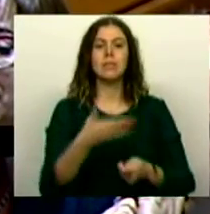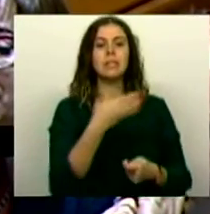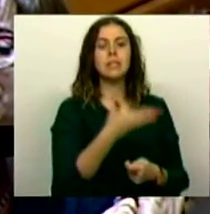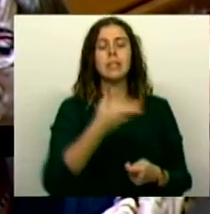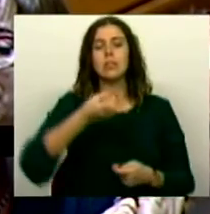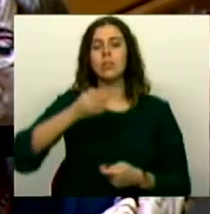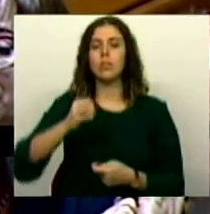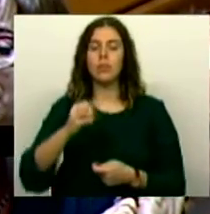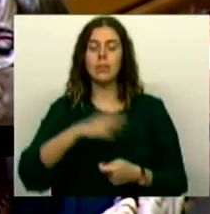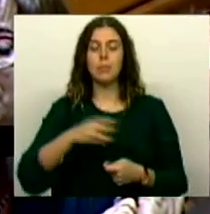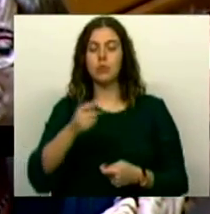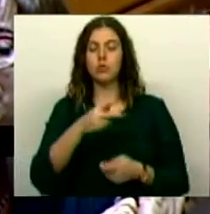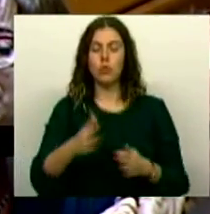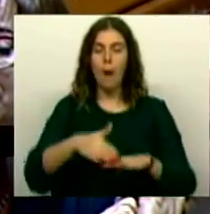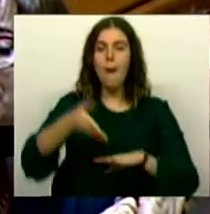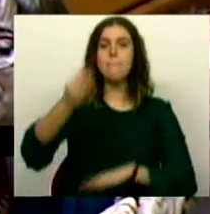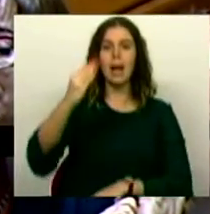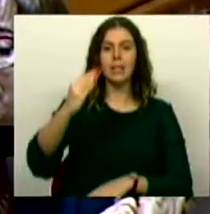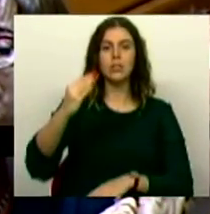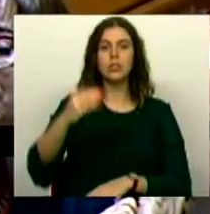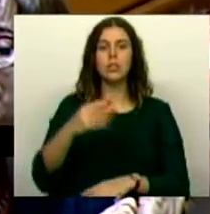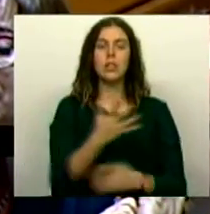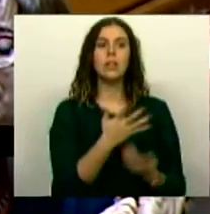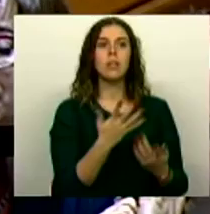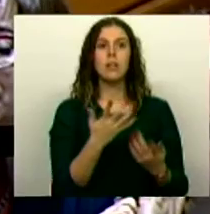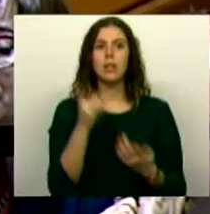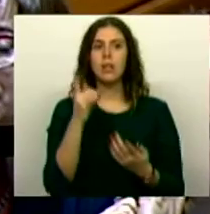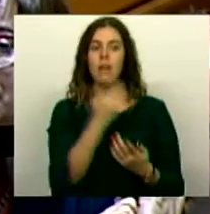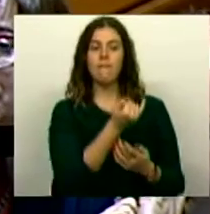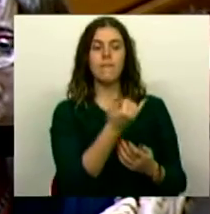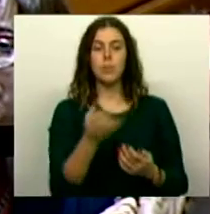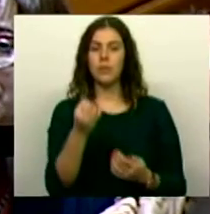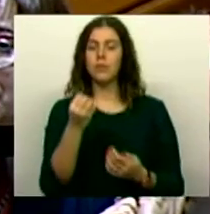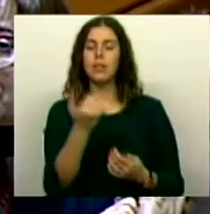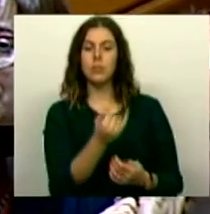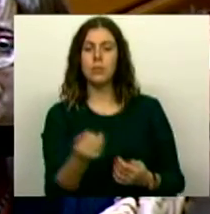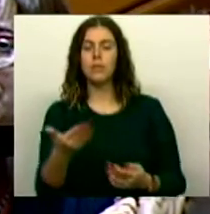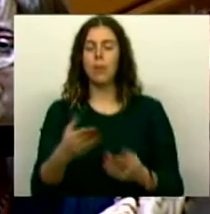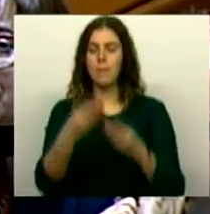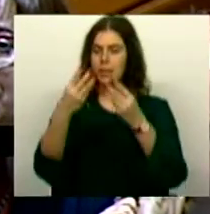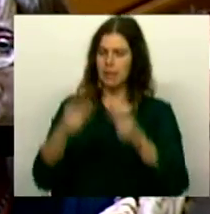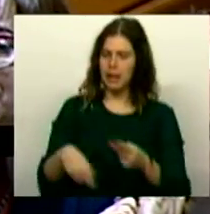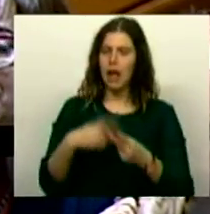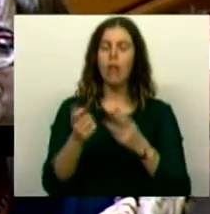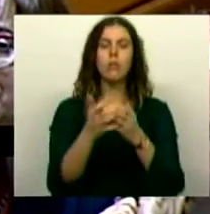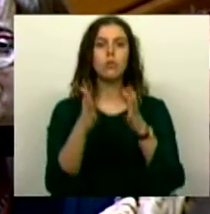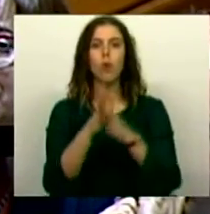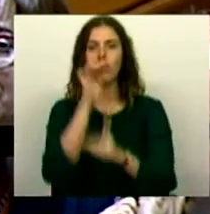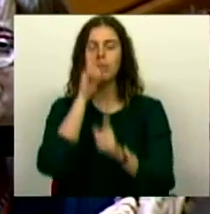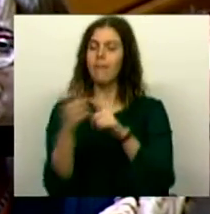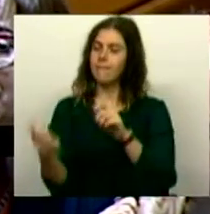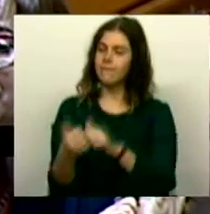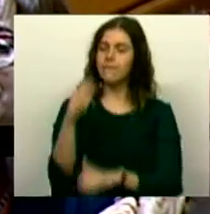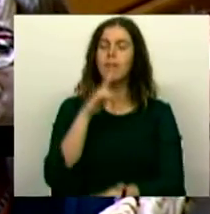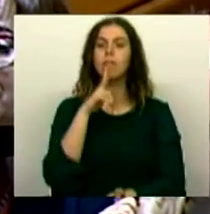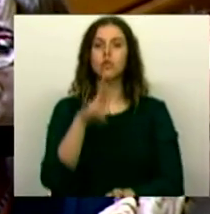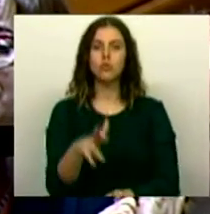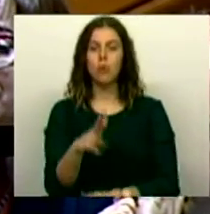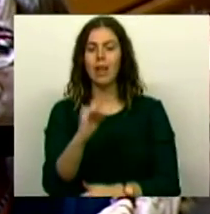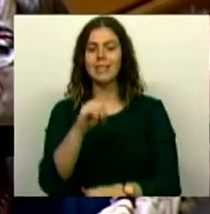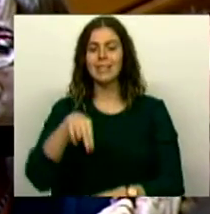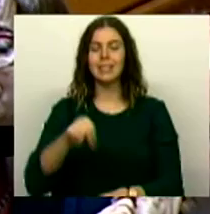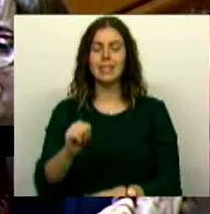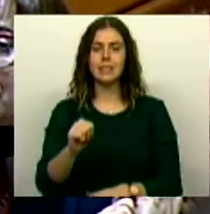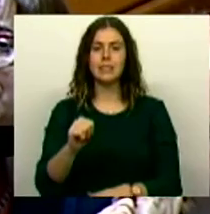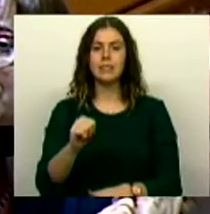190 milhões de euros em 20 e em 21, para equipamentos, para tudo isso, para melhorar a resposta do